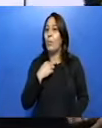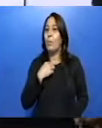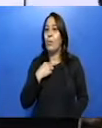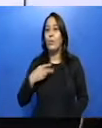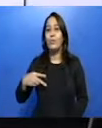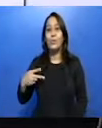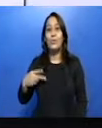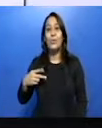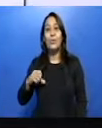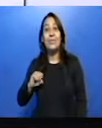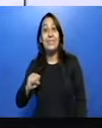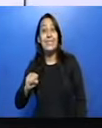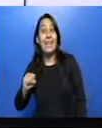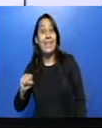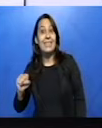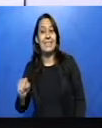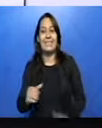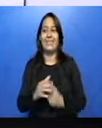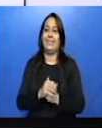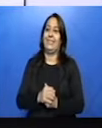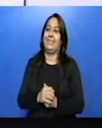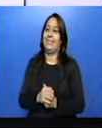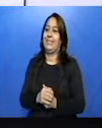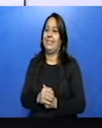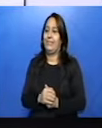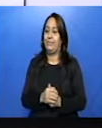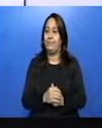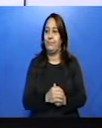som que pássaro.